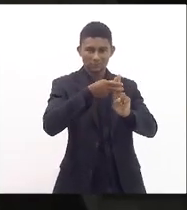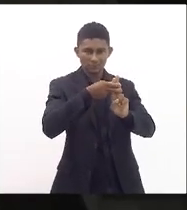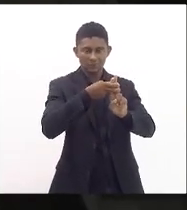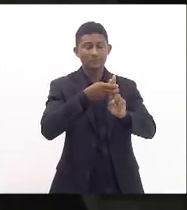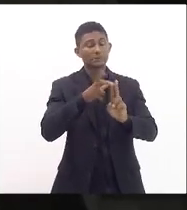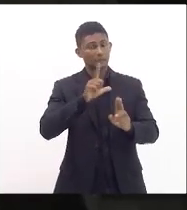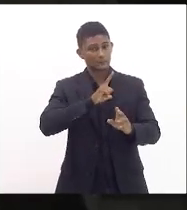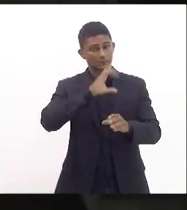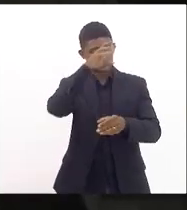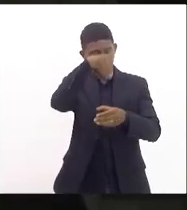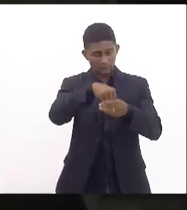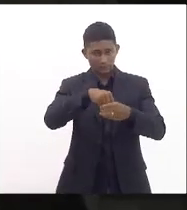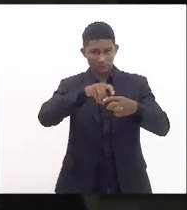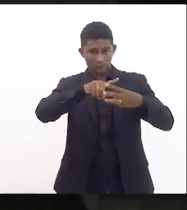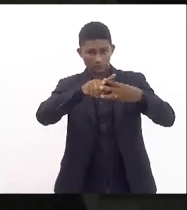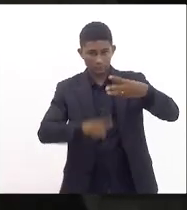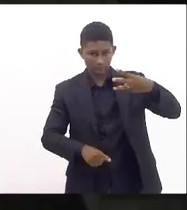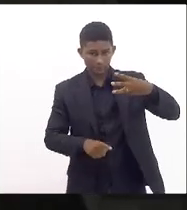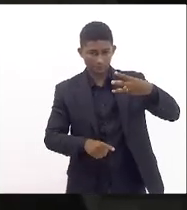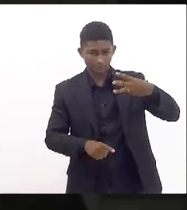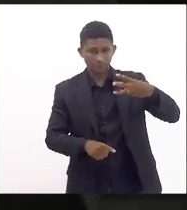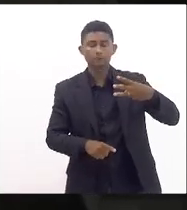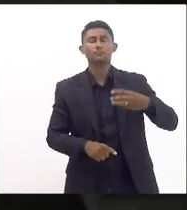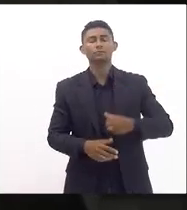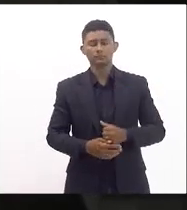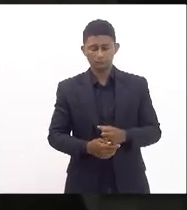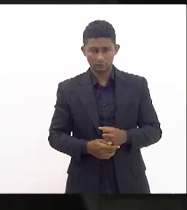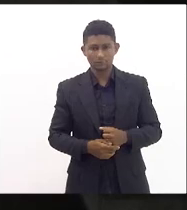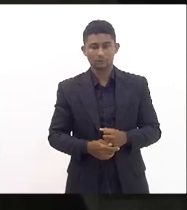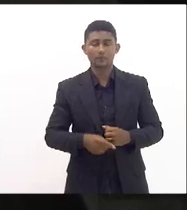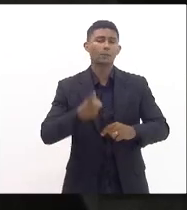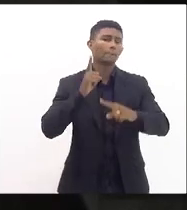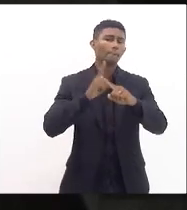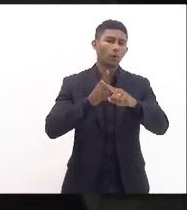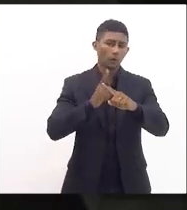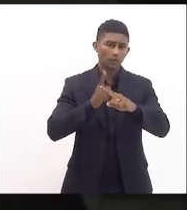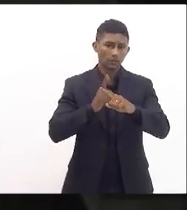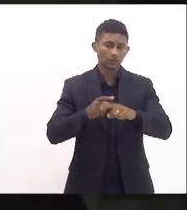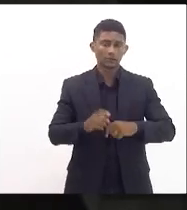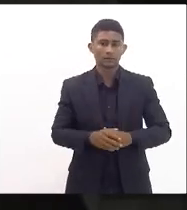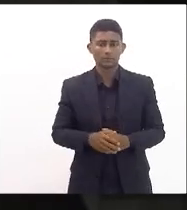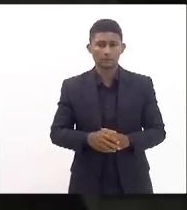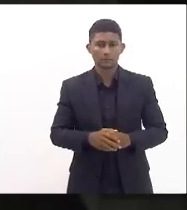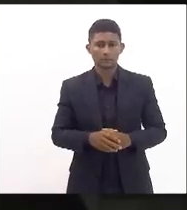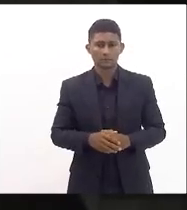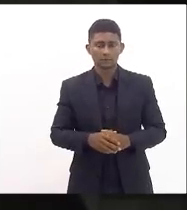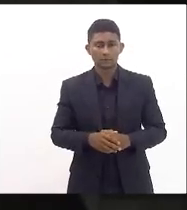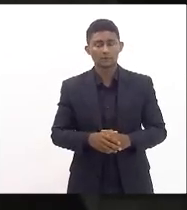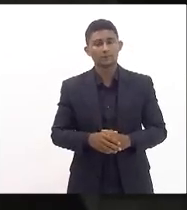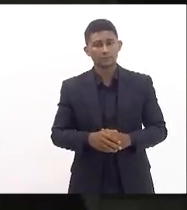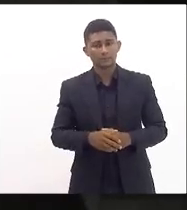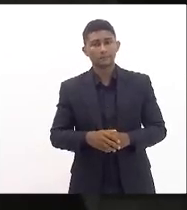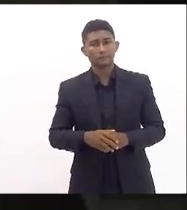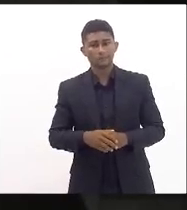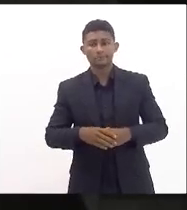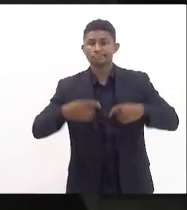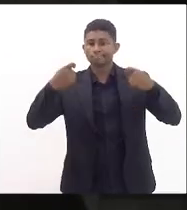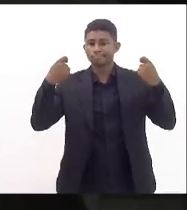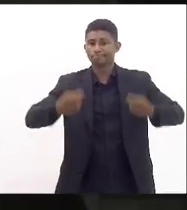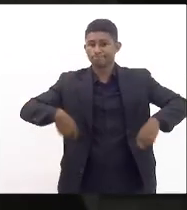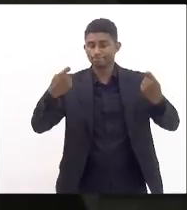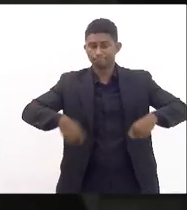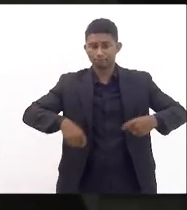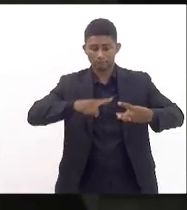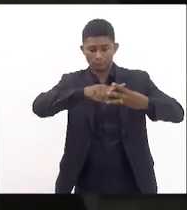tripartite, deputada Tia Ju. É um sistema tripartite porque ele conta, ou deveria contar, com a